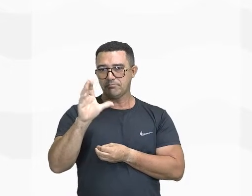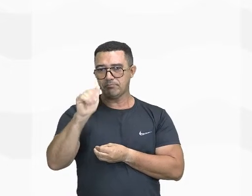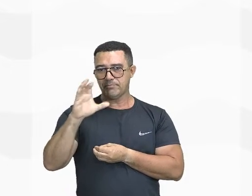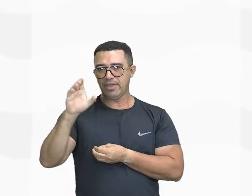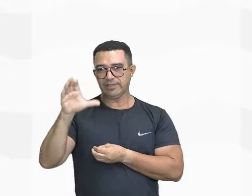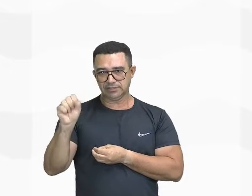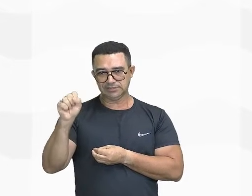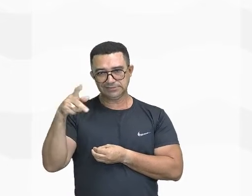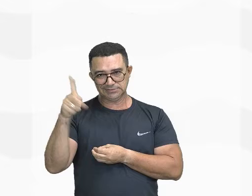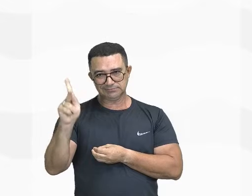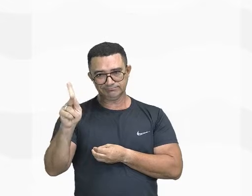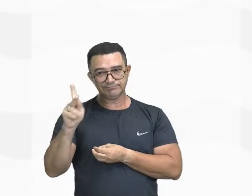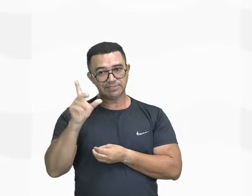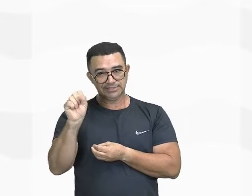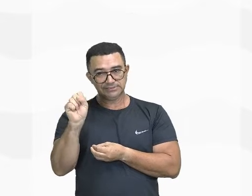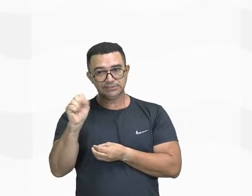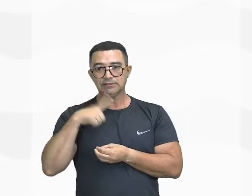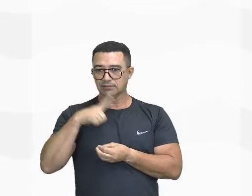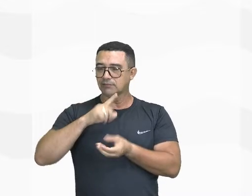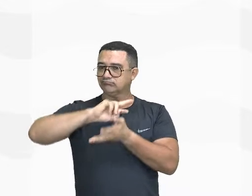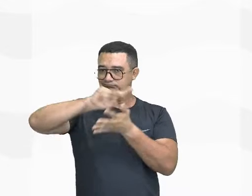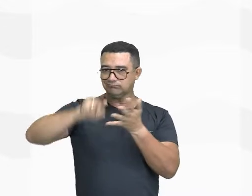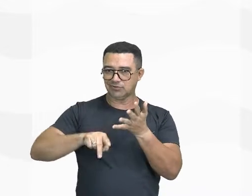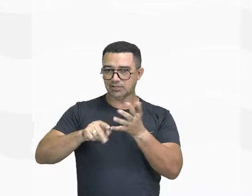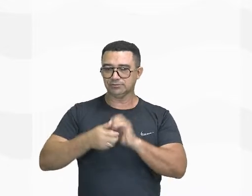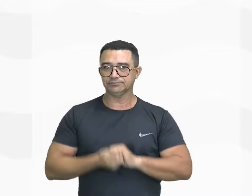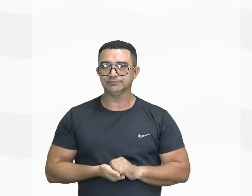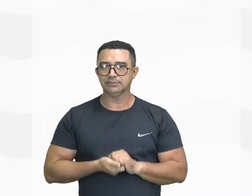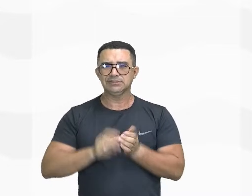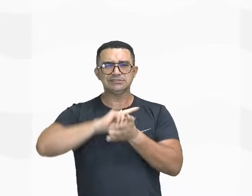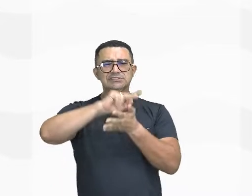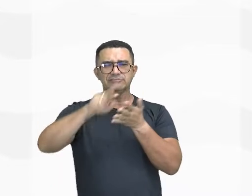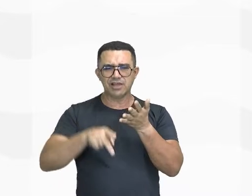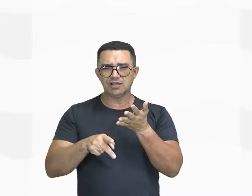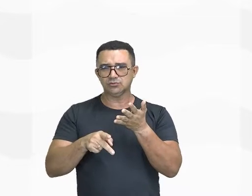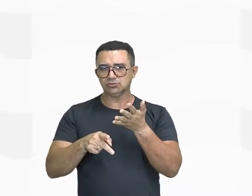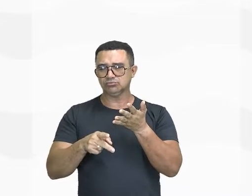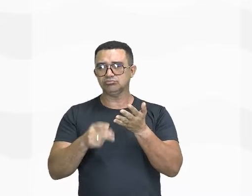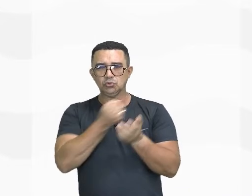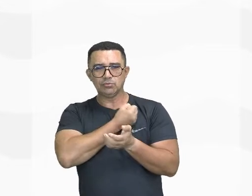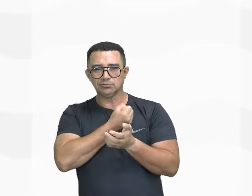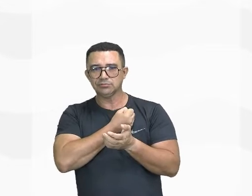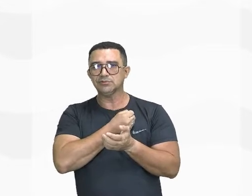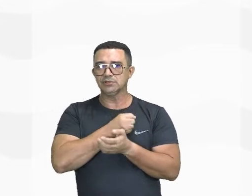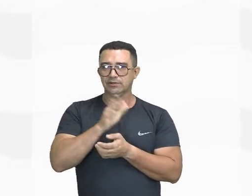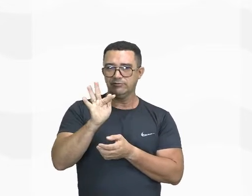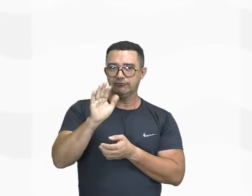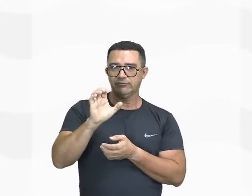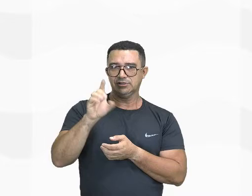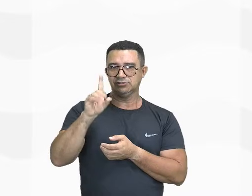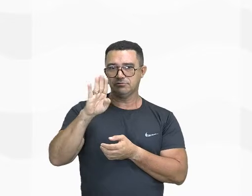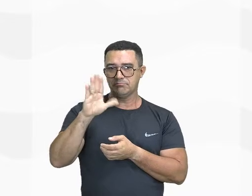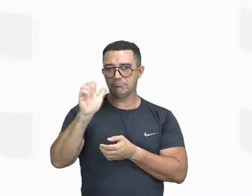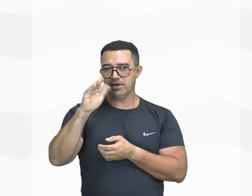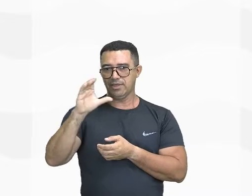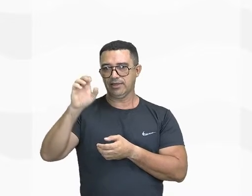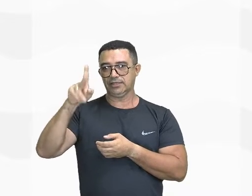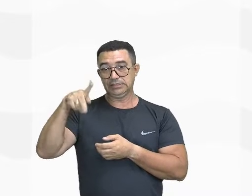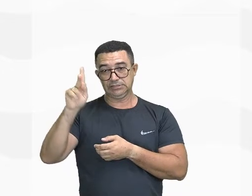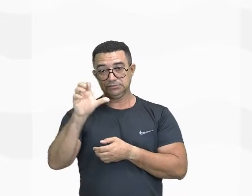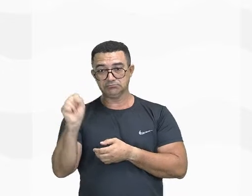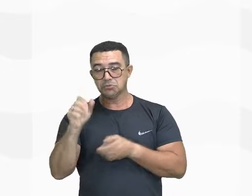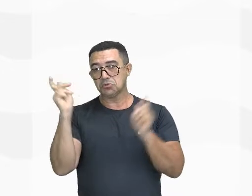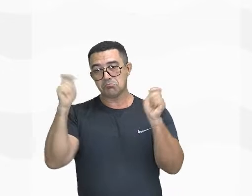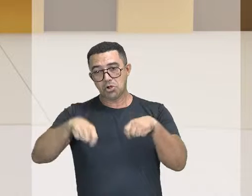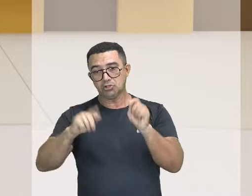de feedback, tudo bem? E esses muitos mecanismos de feedback, eles podem, ora, se comportar como positivos e, ora,